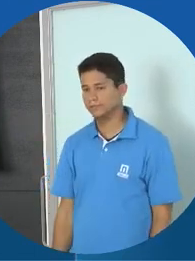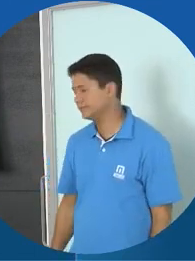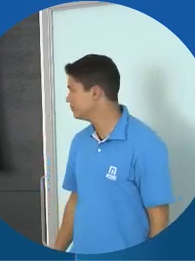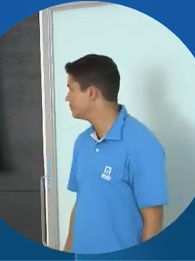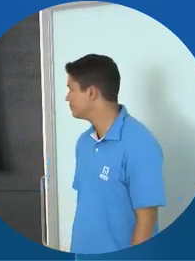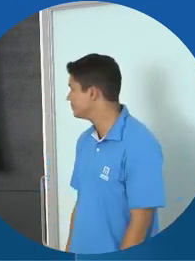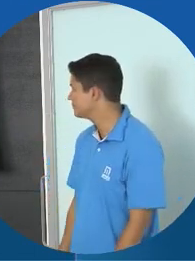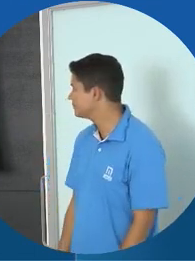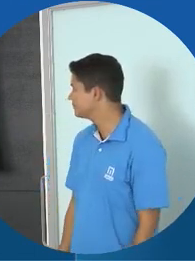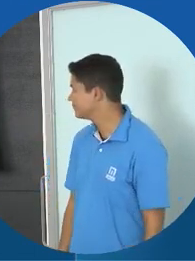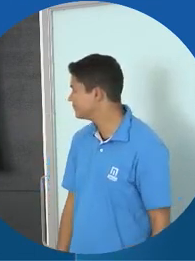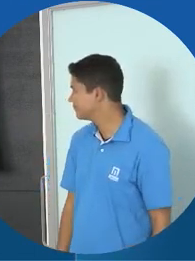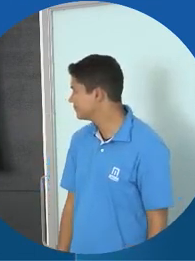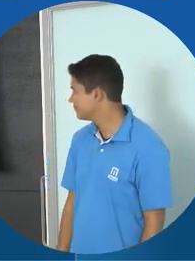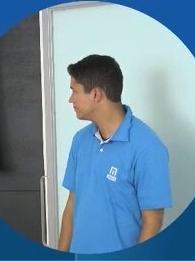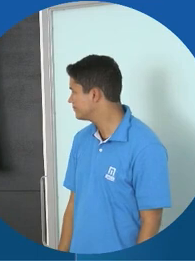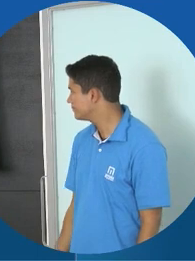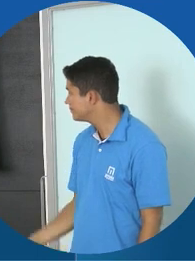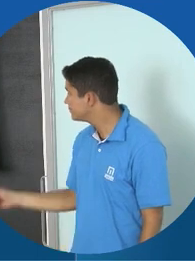dizer,